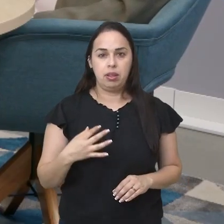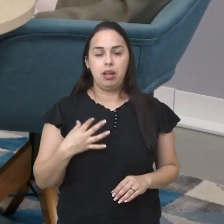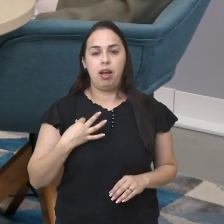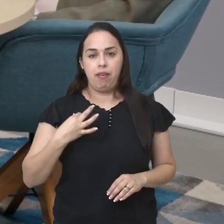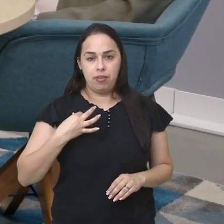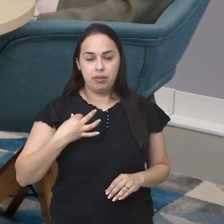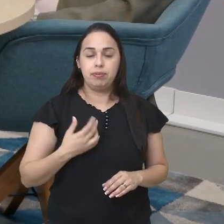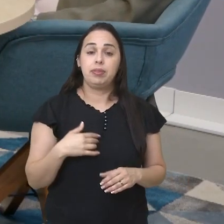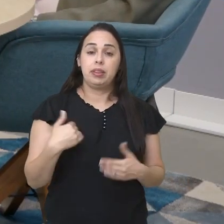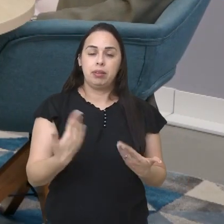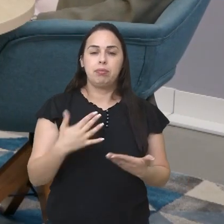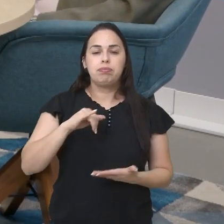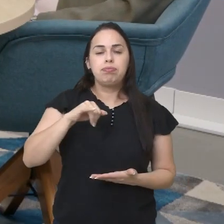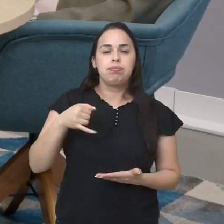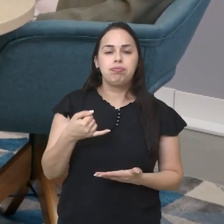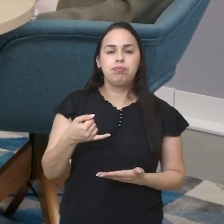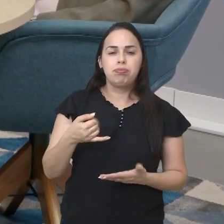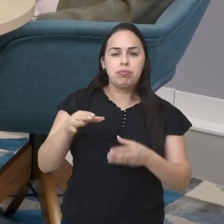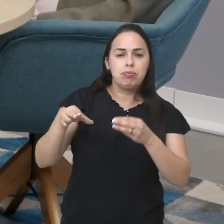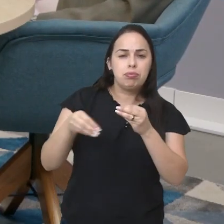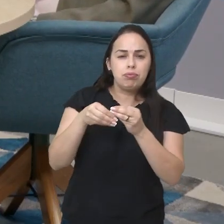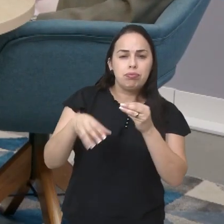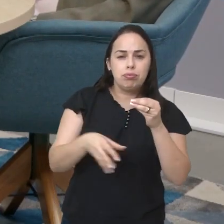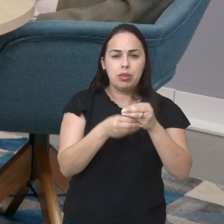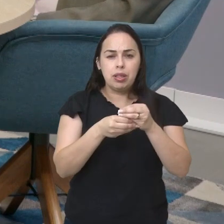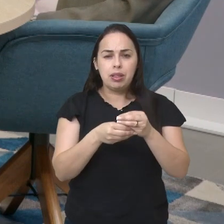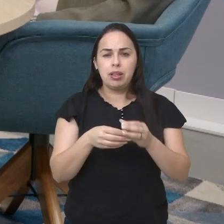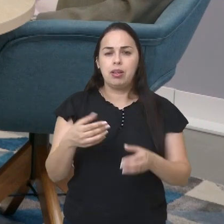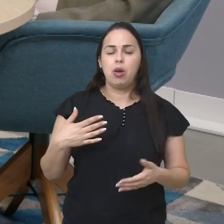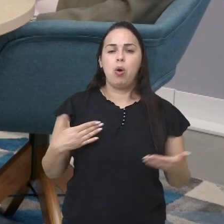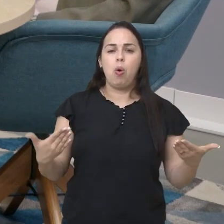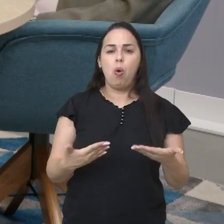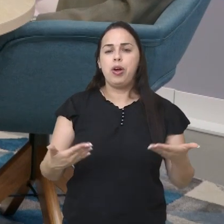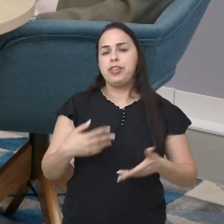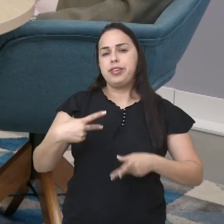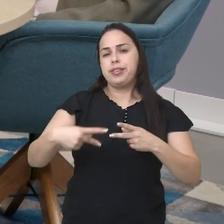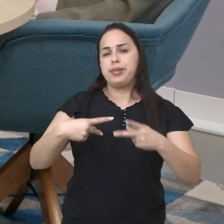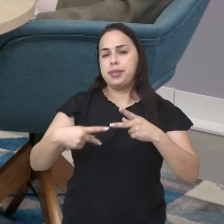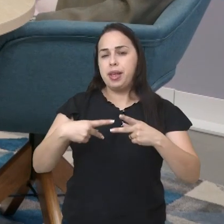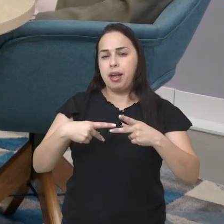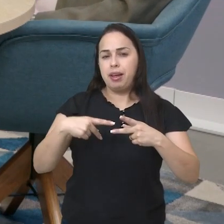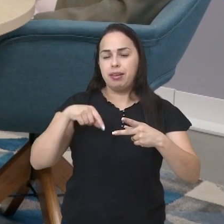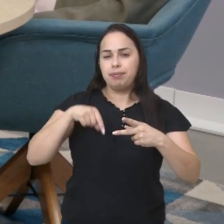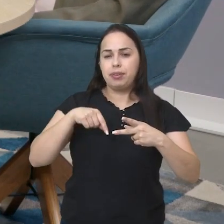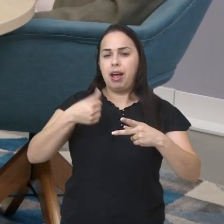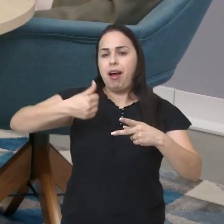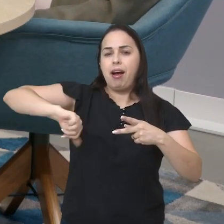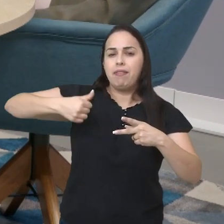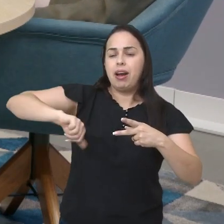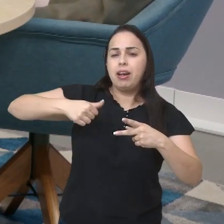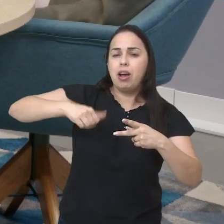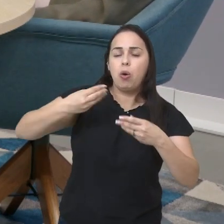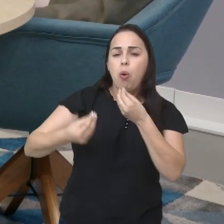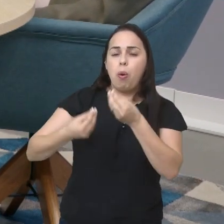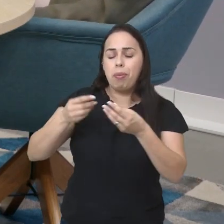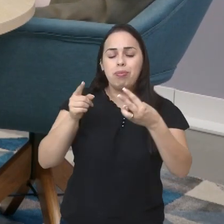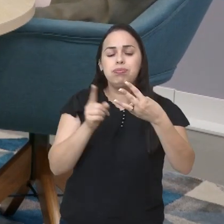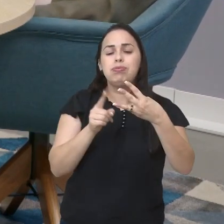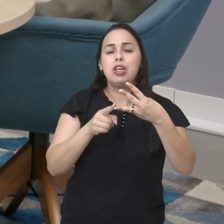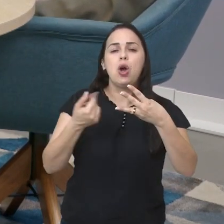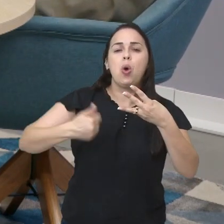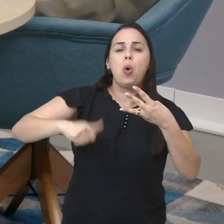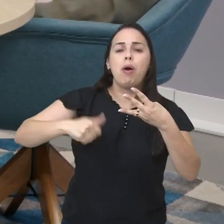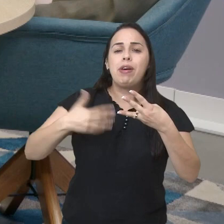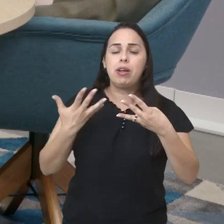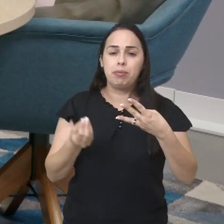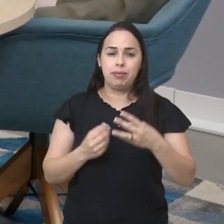gancho, como que vocês avaliam a realidade de São José dos Campos nesse setor também?